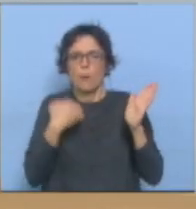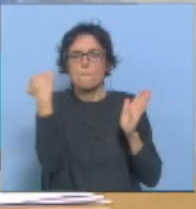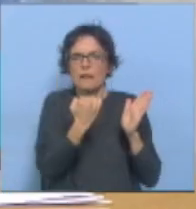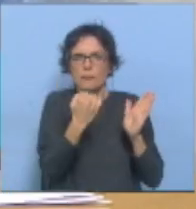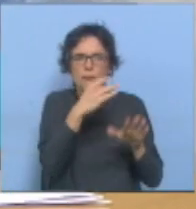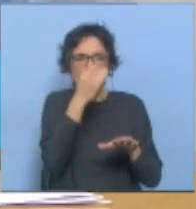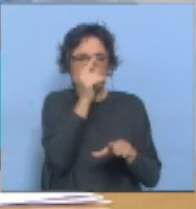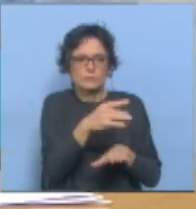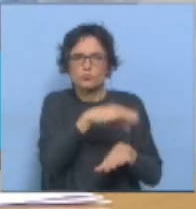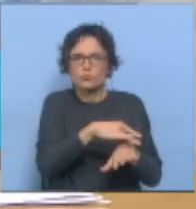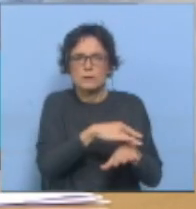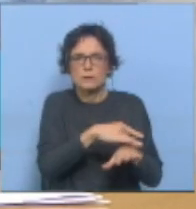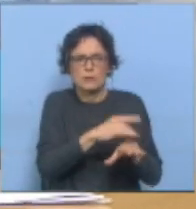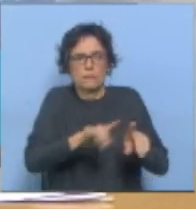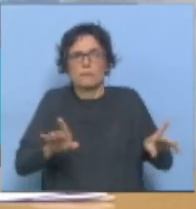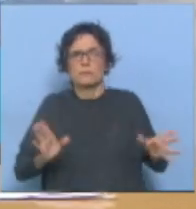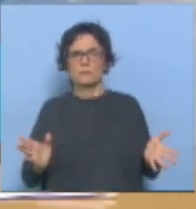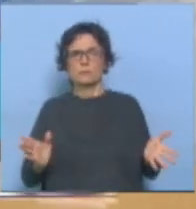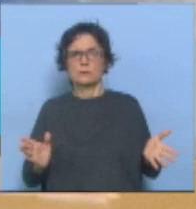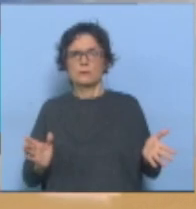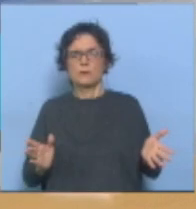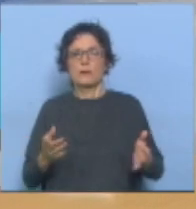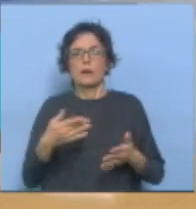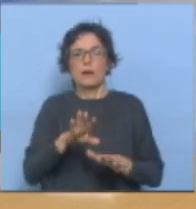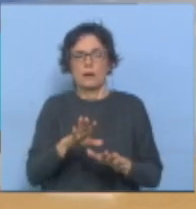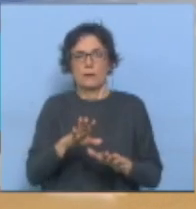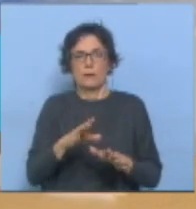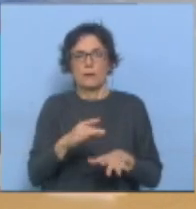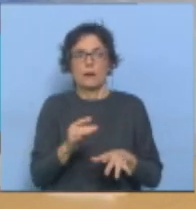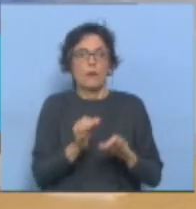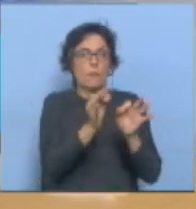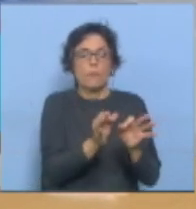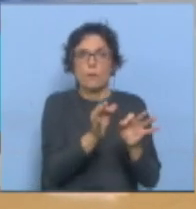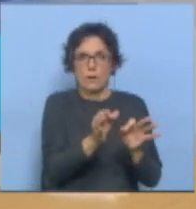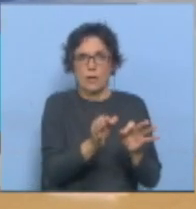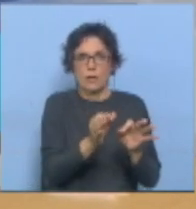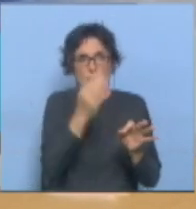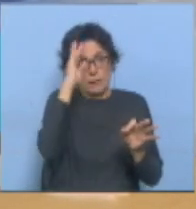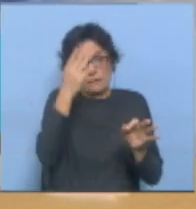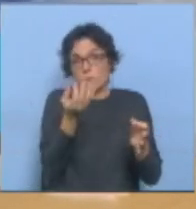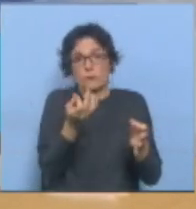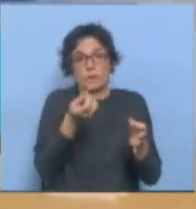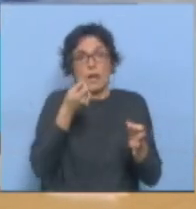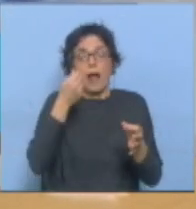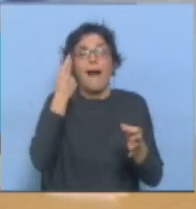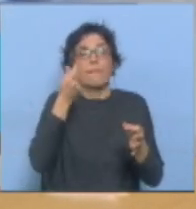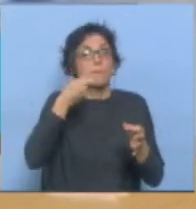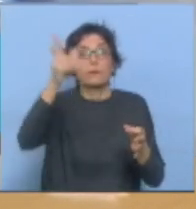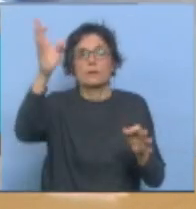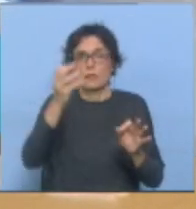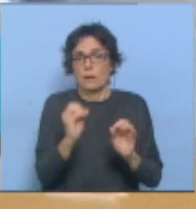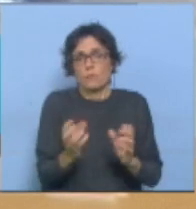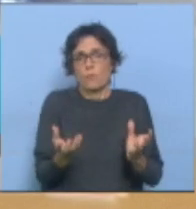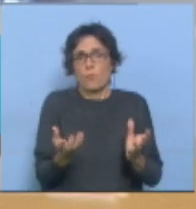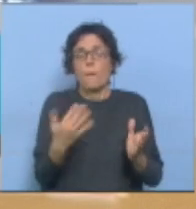para nem sempre curar, sabemos que nem a vida é eterna, nem conseguimos curar as doenças todas, mas a nossa